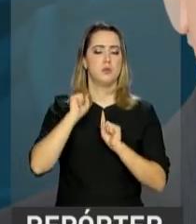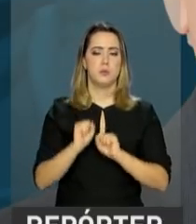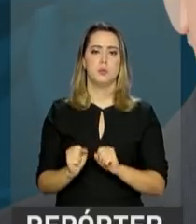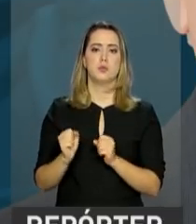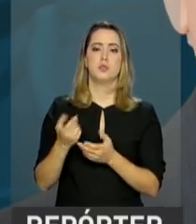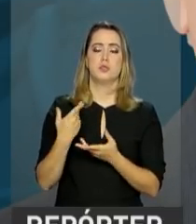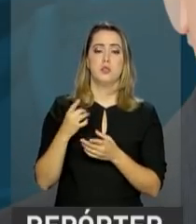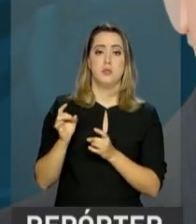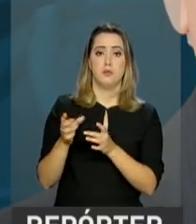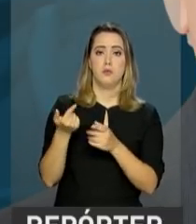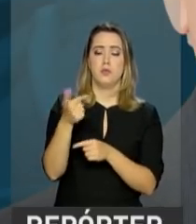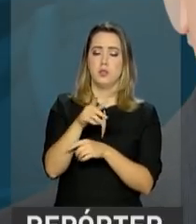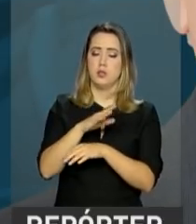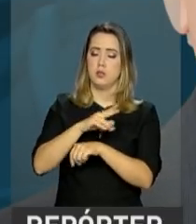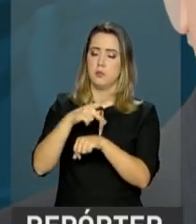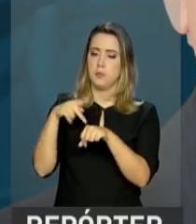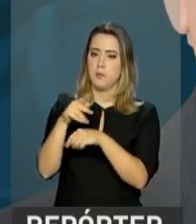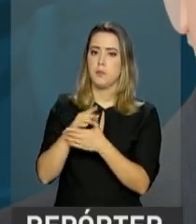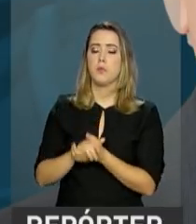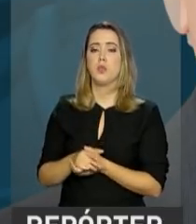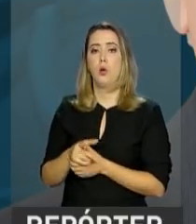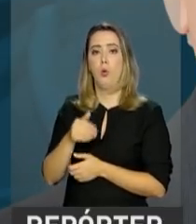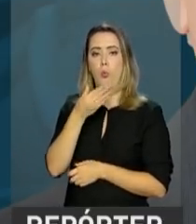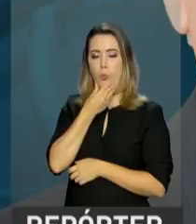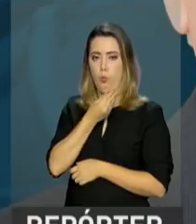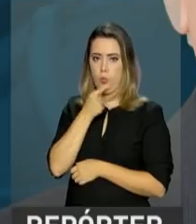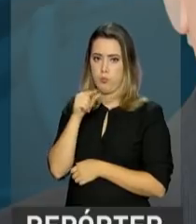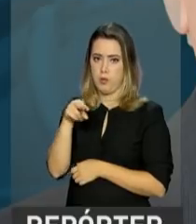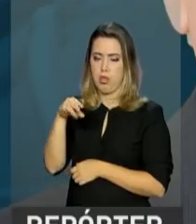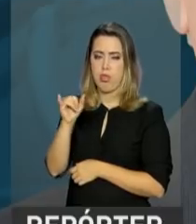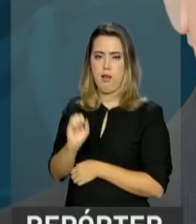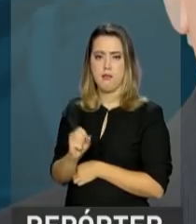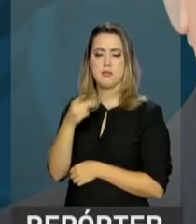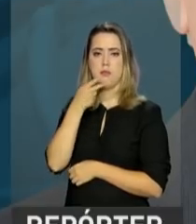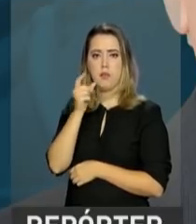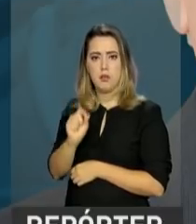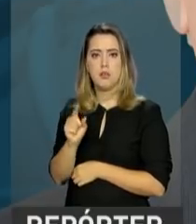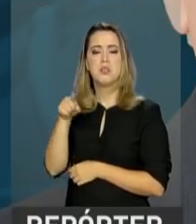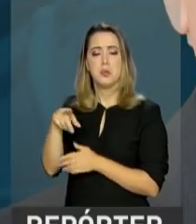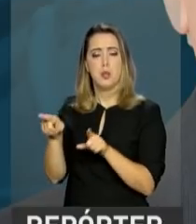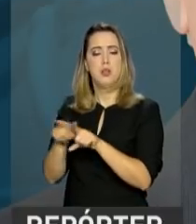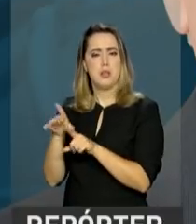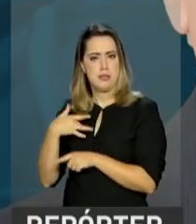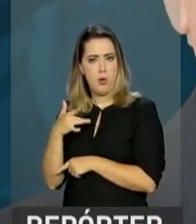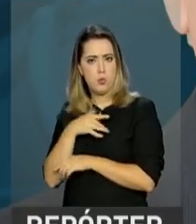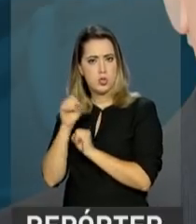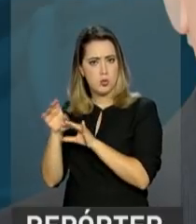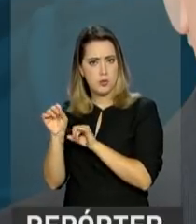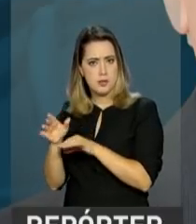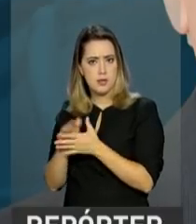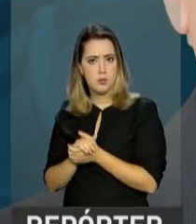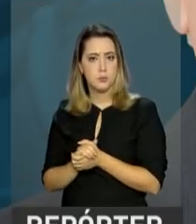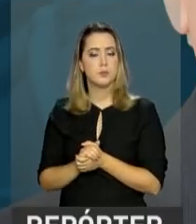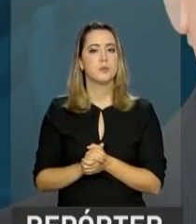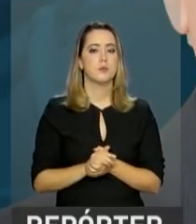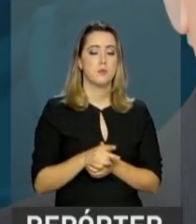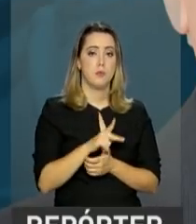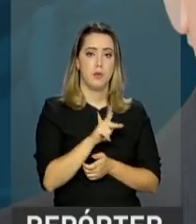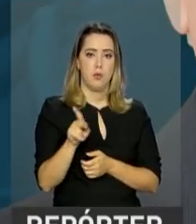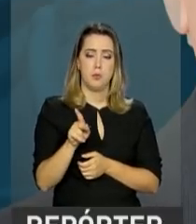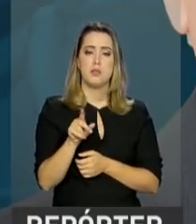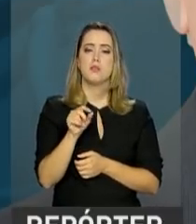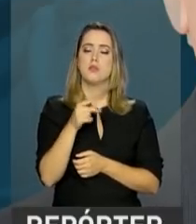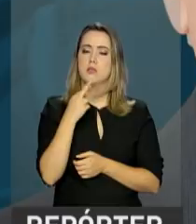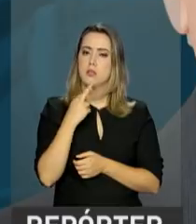lá fora presidente e também tem obras nas áreas de educação e saúde não é mesmo é verdade é nós vamos construir mais de 400